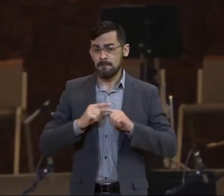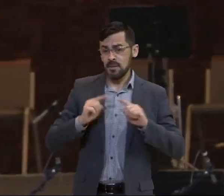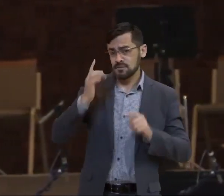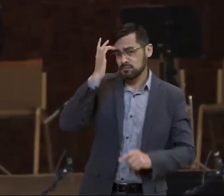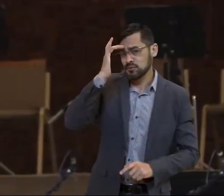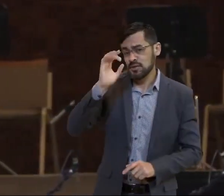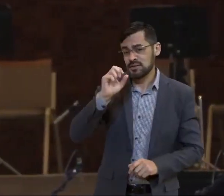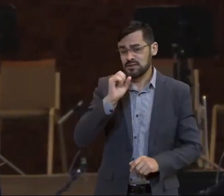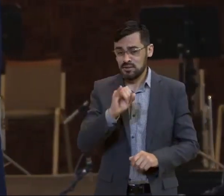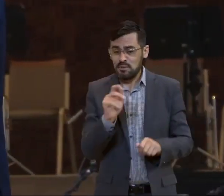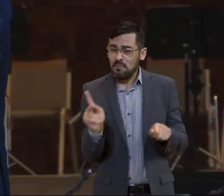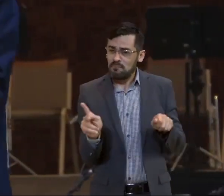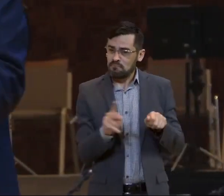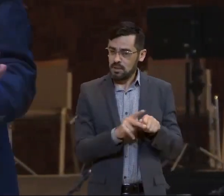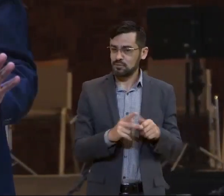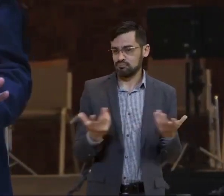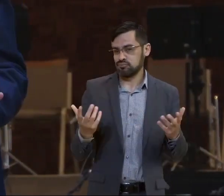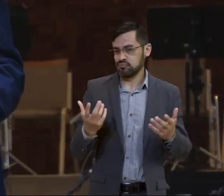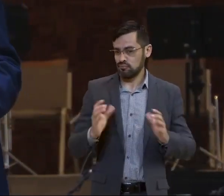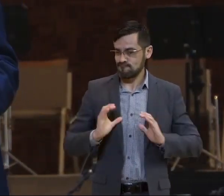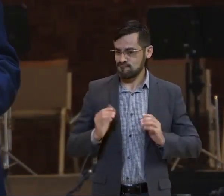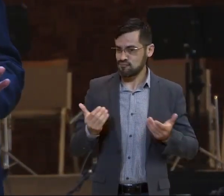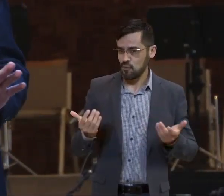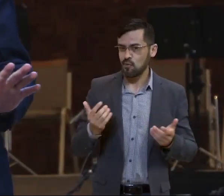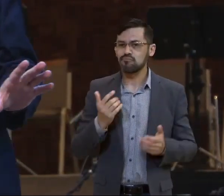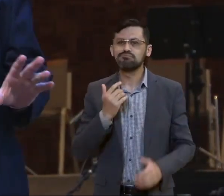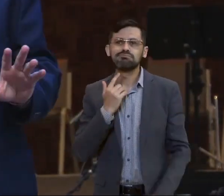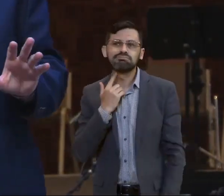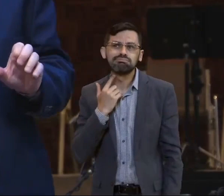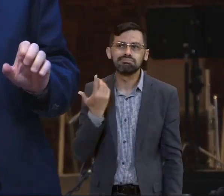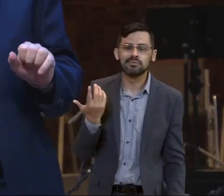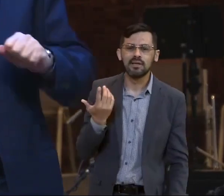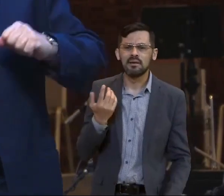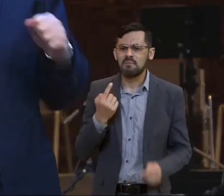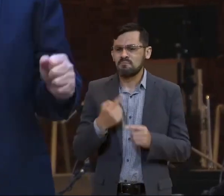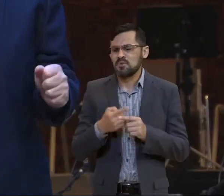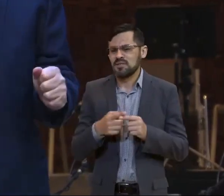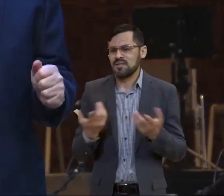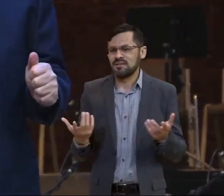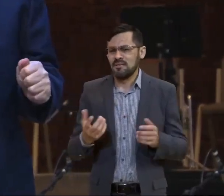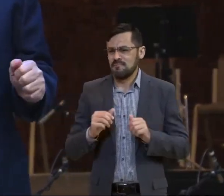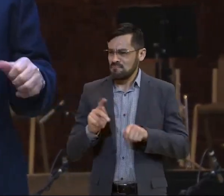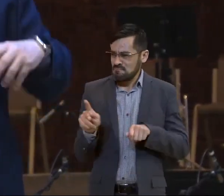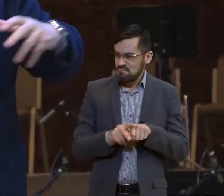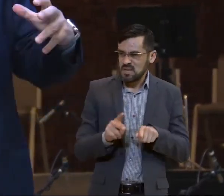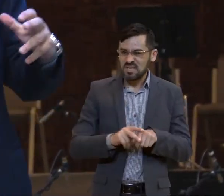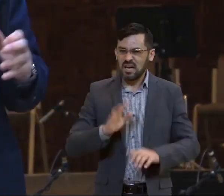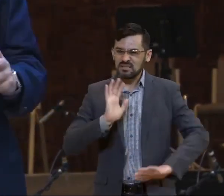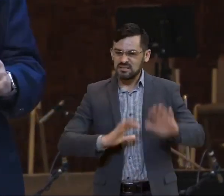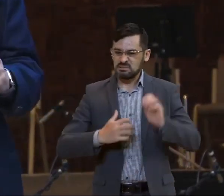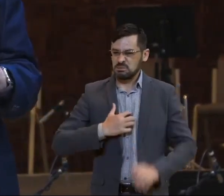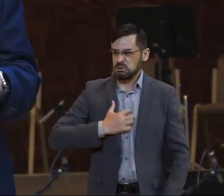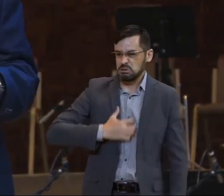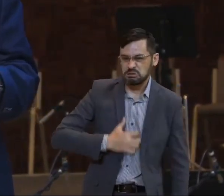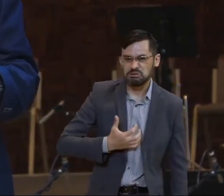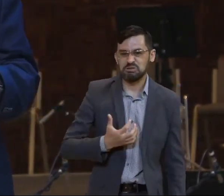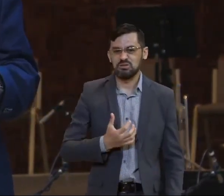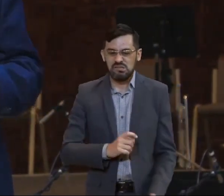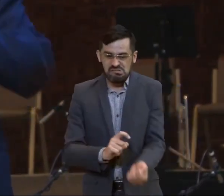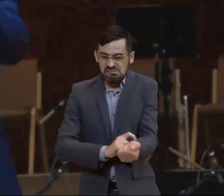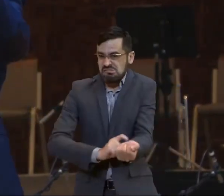se Pedro estava de boa vontade ou não naquele dia, porque Pedro era um cara bronco, ele era aquela pessoa assim